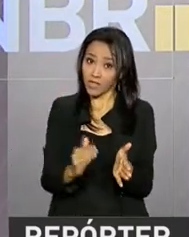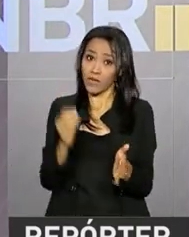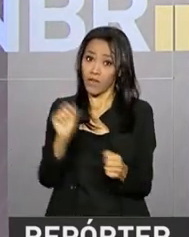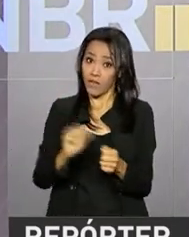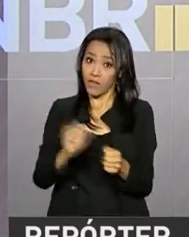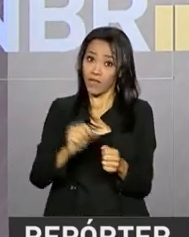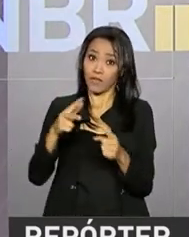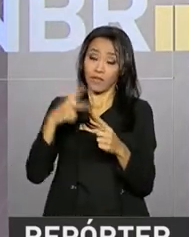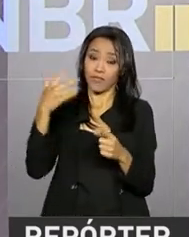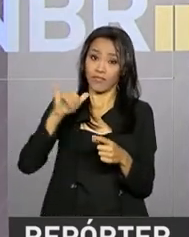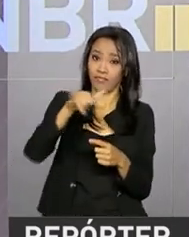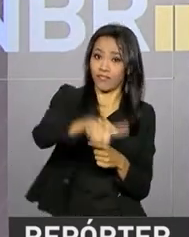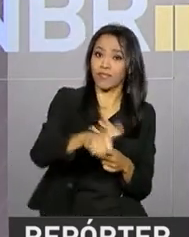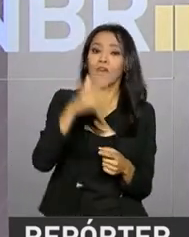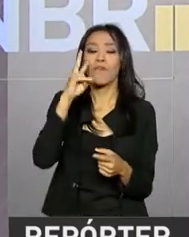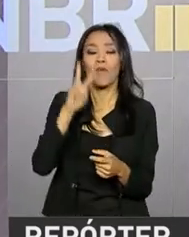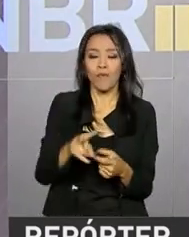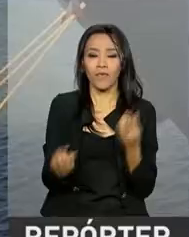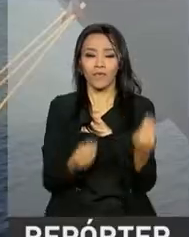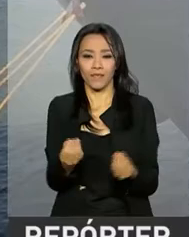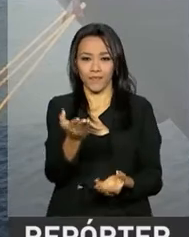mais ágil e competitiva.